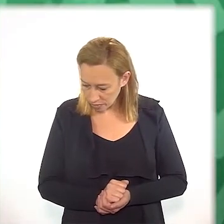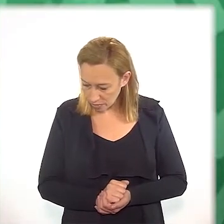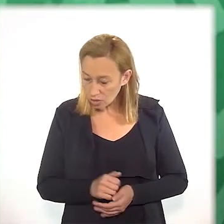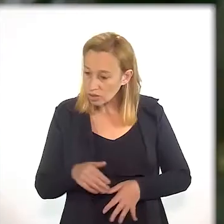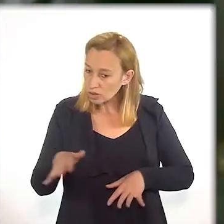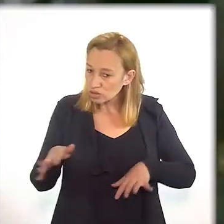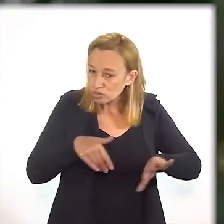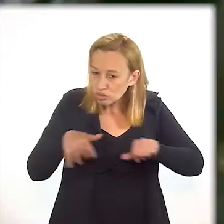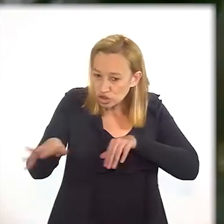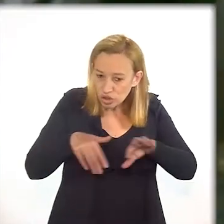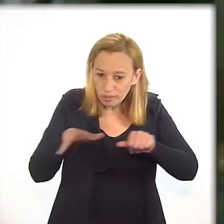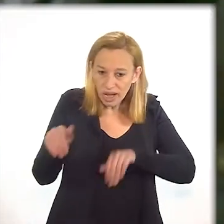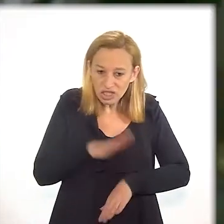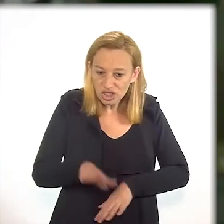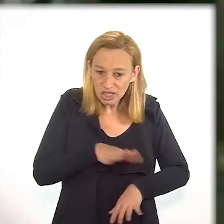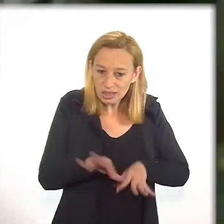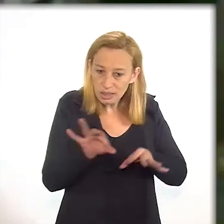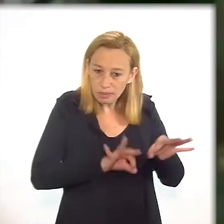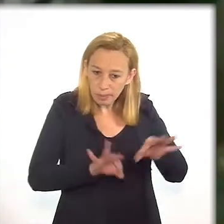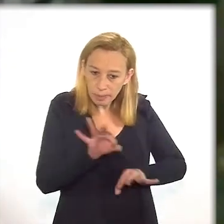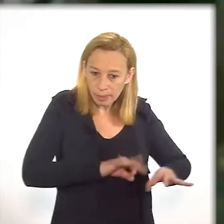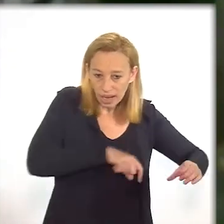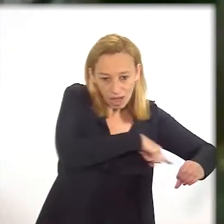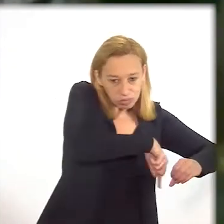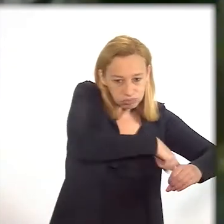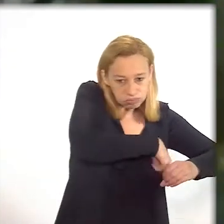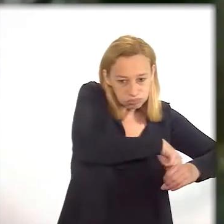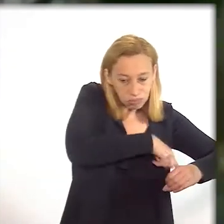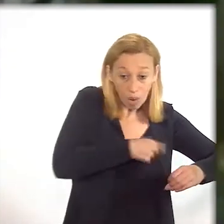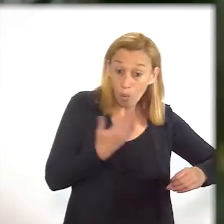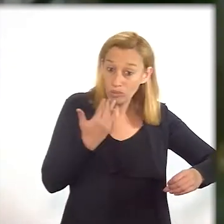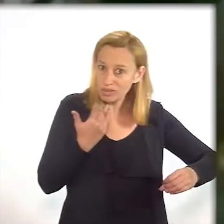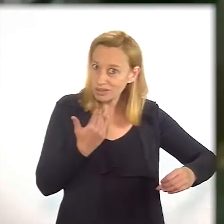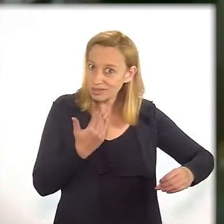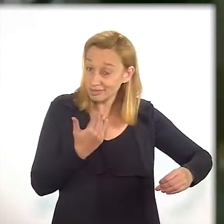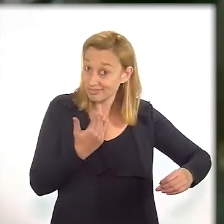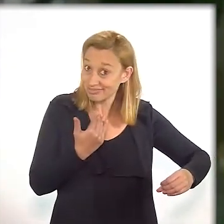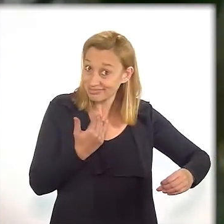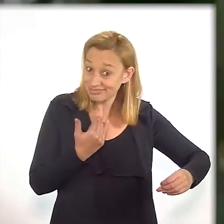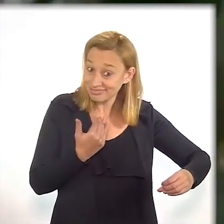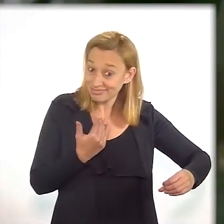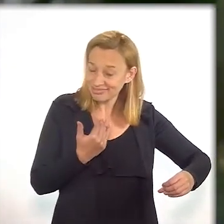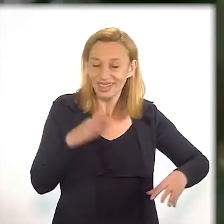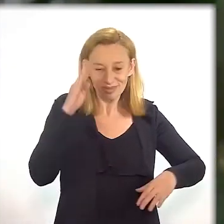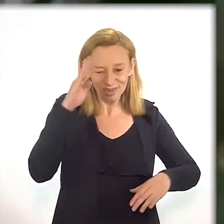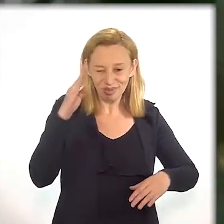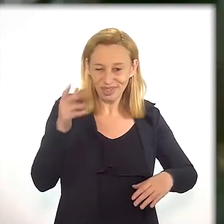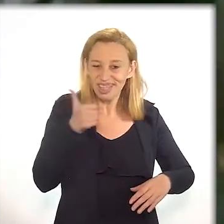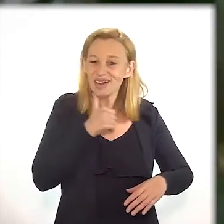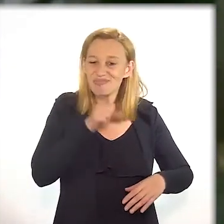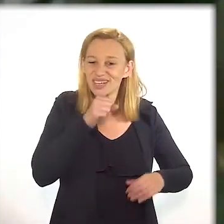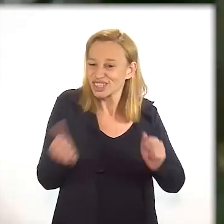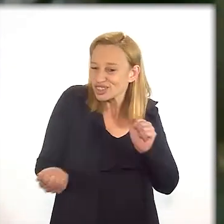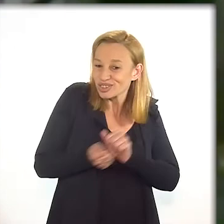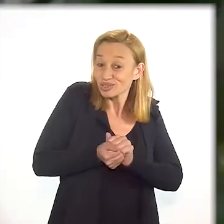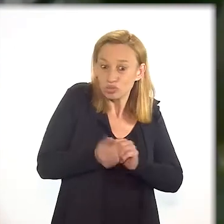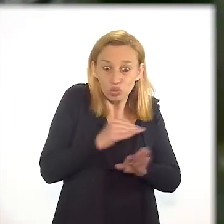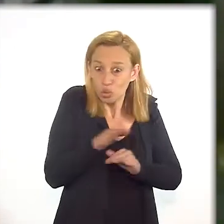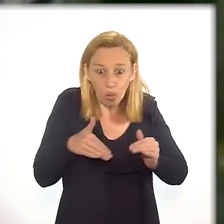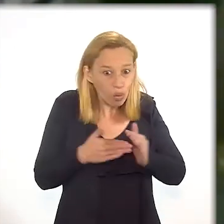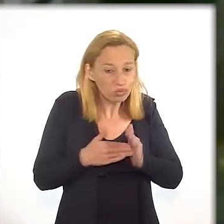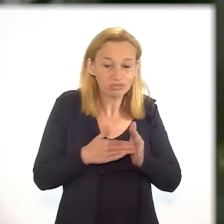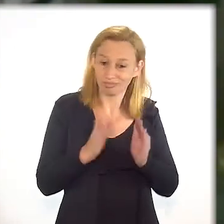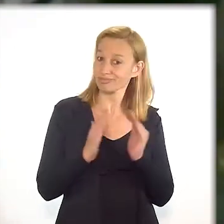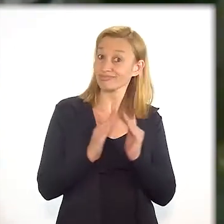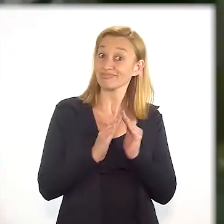envolver crianças no preparo da cozinha, da comida, e principalmente para que isso não fique em cima única e exclusivamente da mãe, né, ali, da mulher. Sim. Já que todos